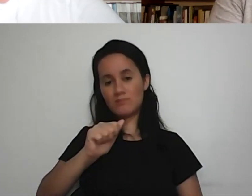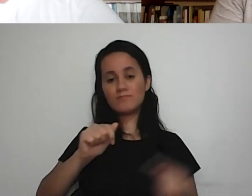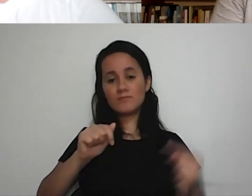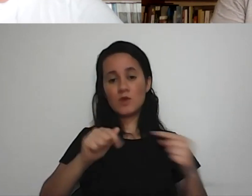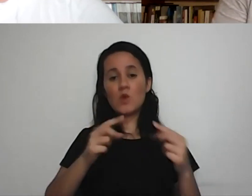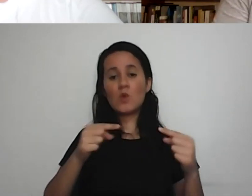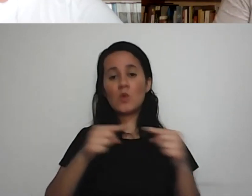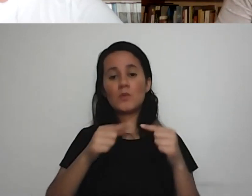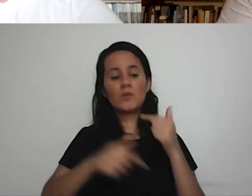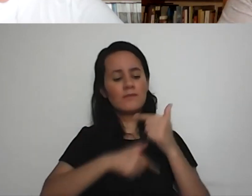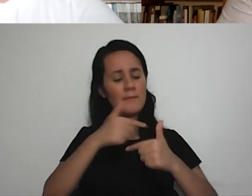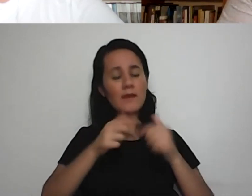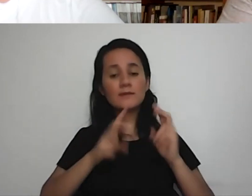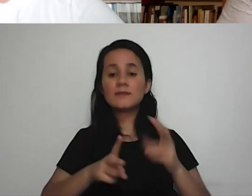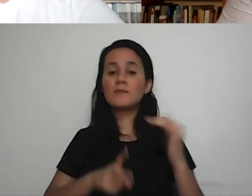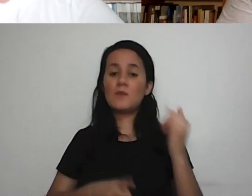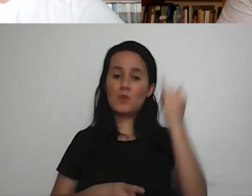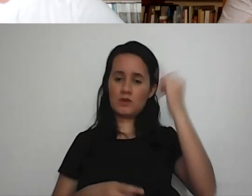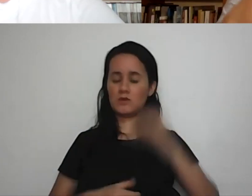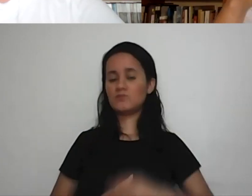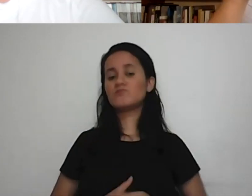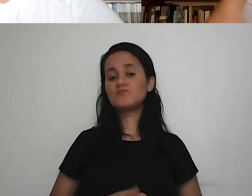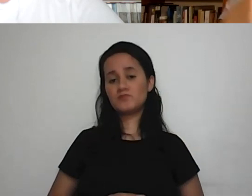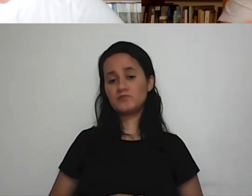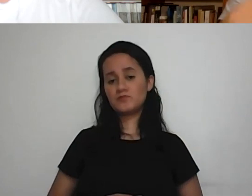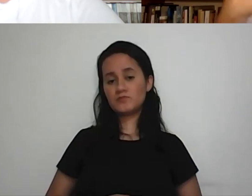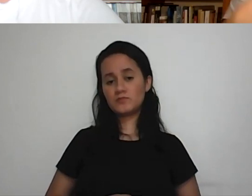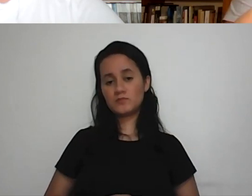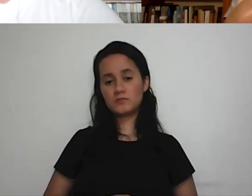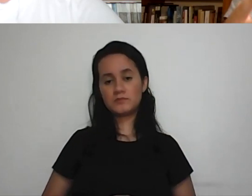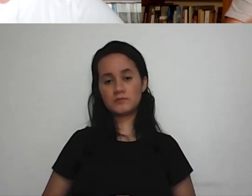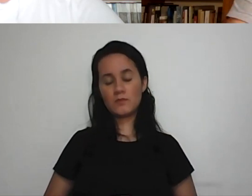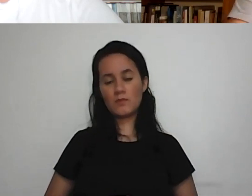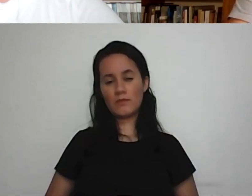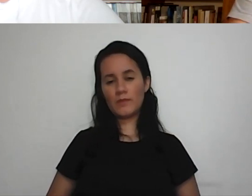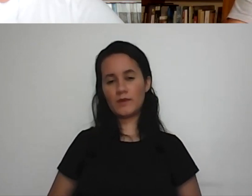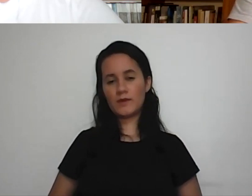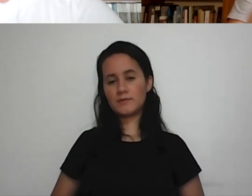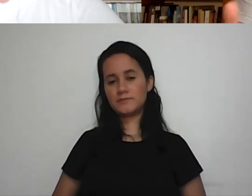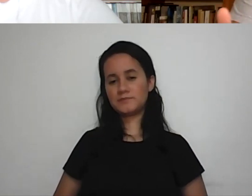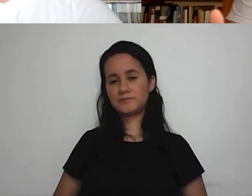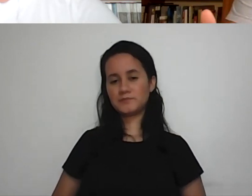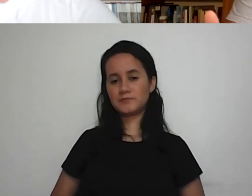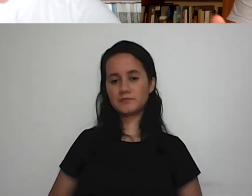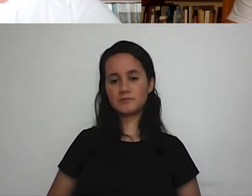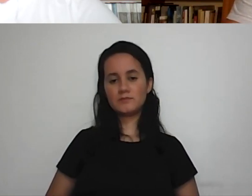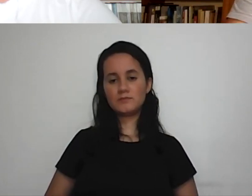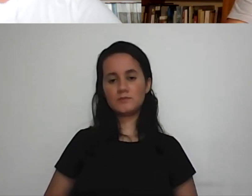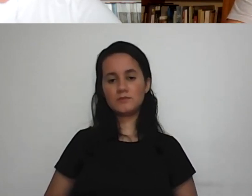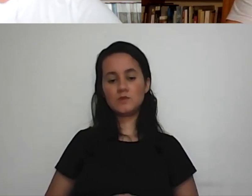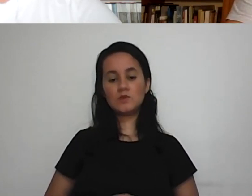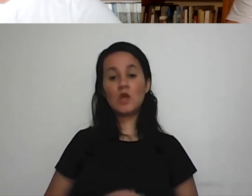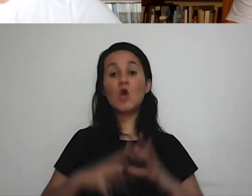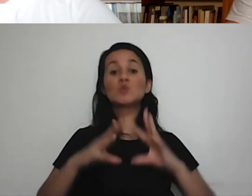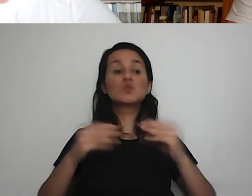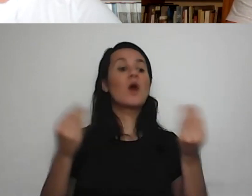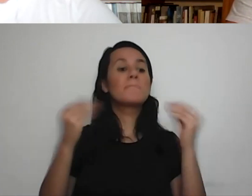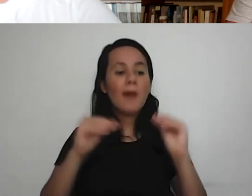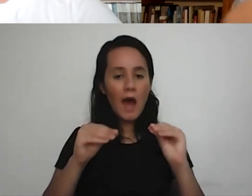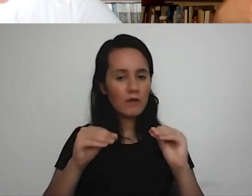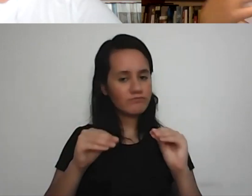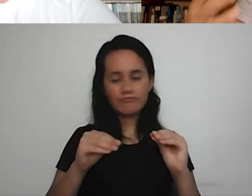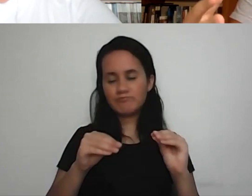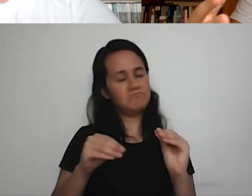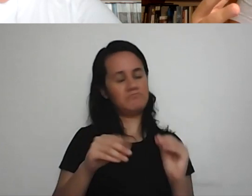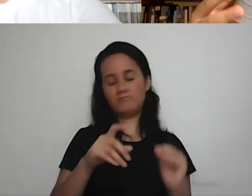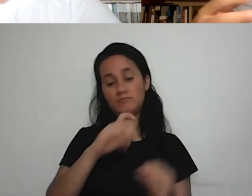sempre muito importante. Né? Porque você não vai dar conta, lógico, de pôr tudo ali. Então, você vai ter que fazer